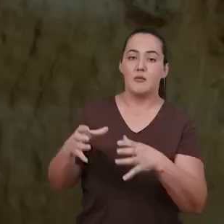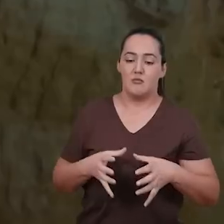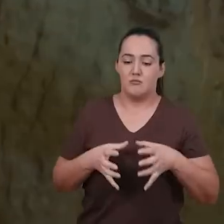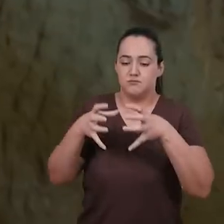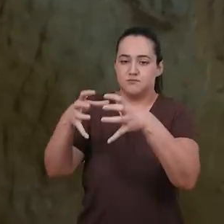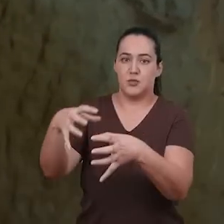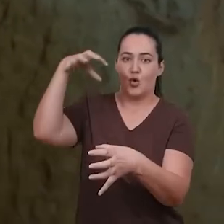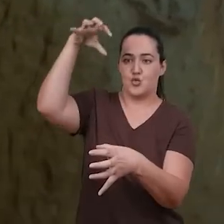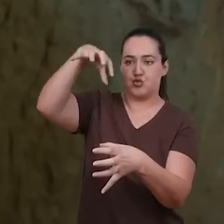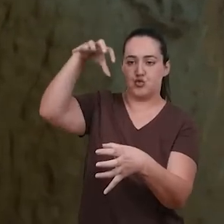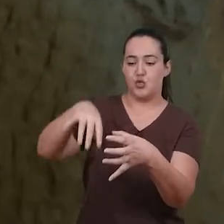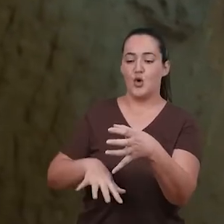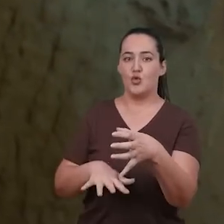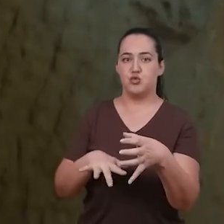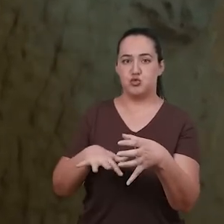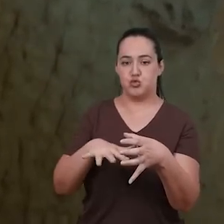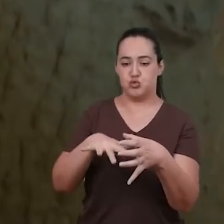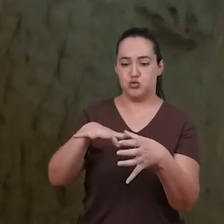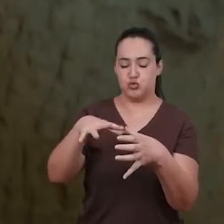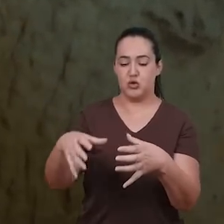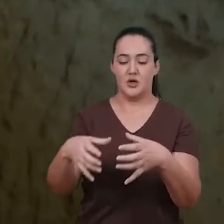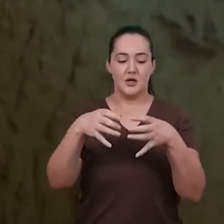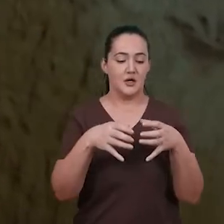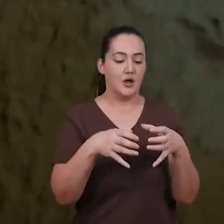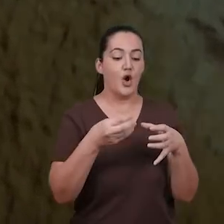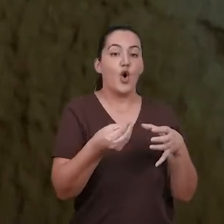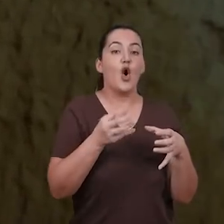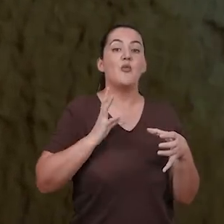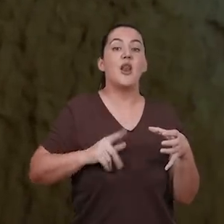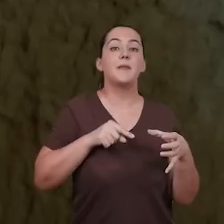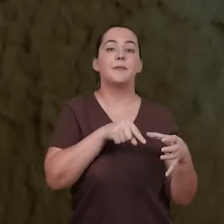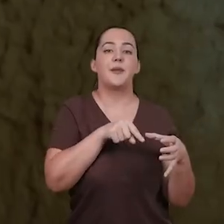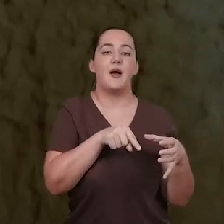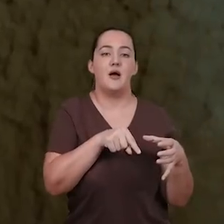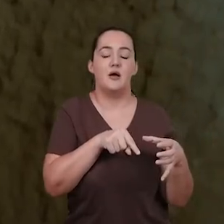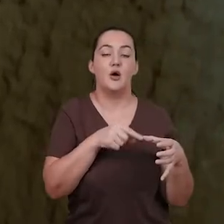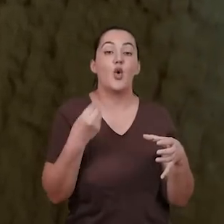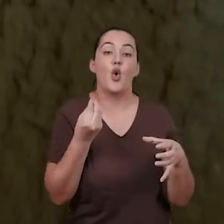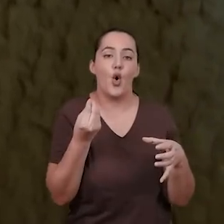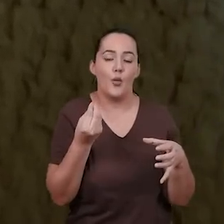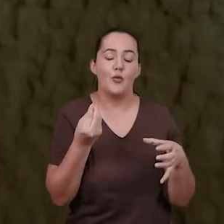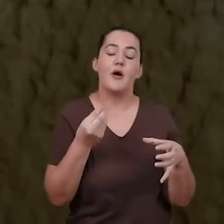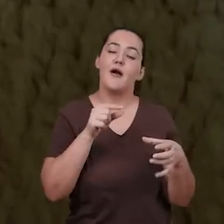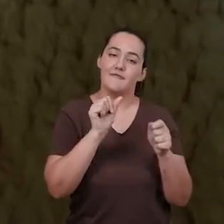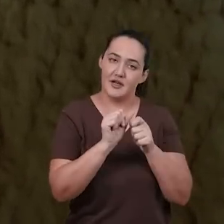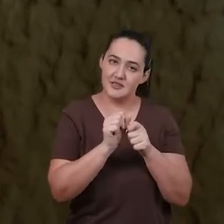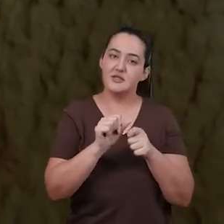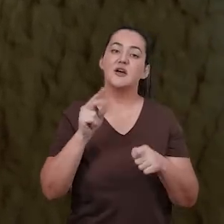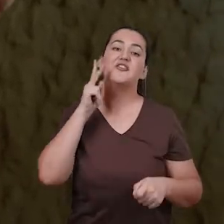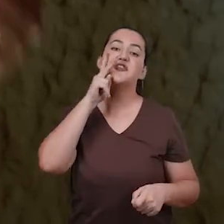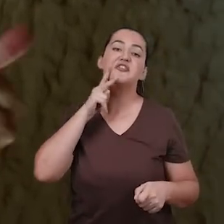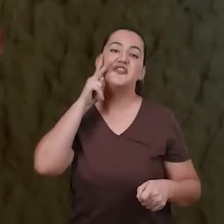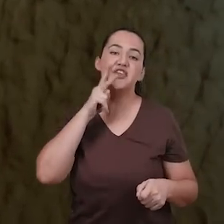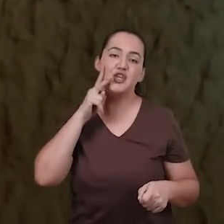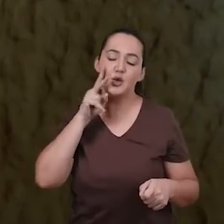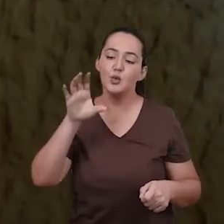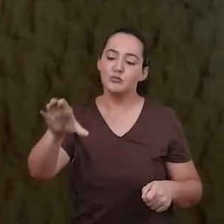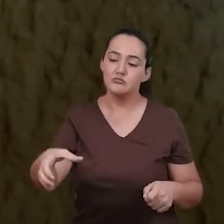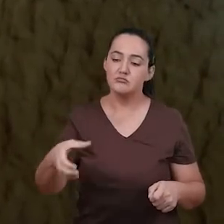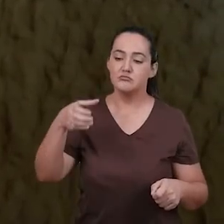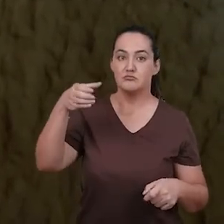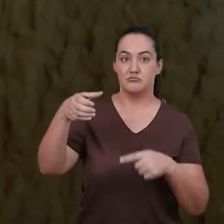água da chuva, traziam para cá e não havia sistema de filtros como nós temos hoje. Nesse sentido, o vinho